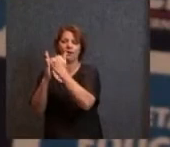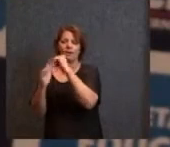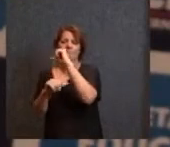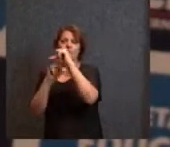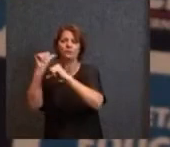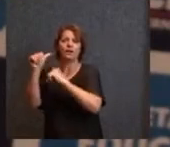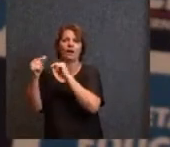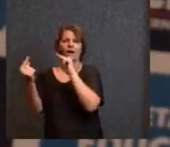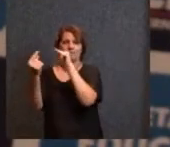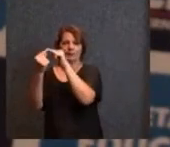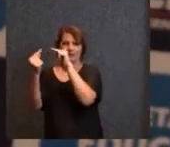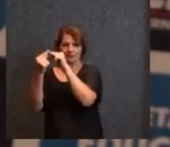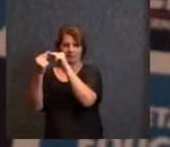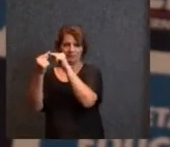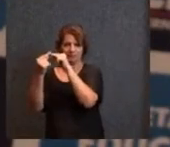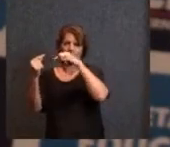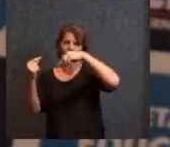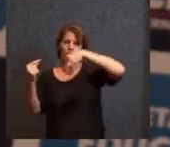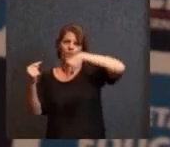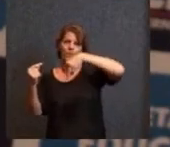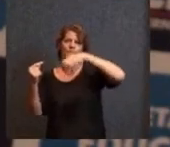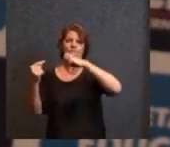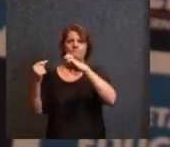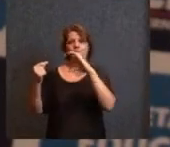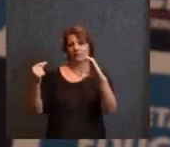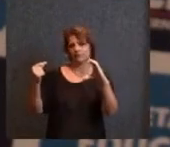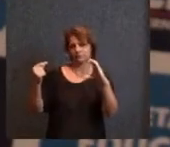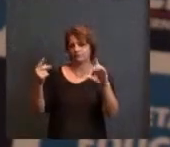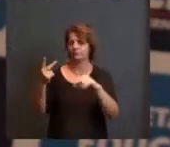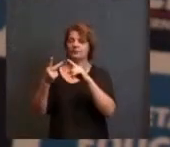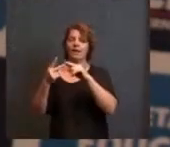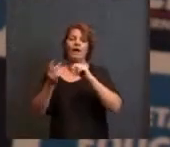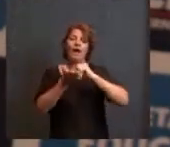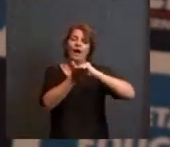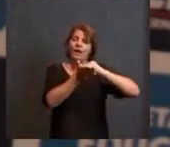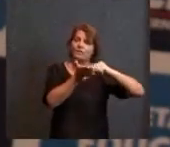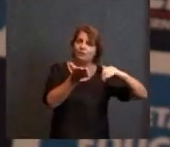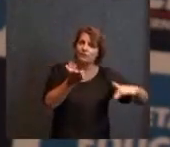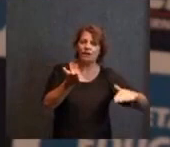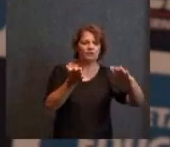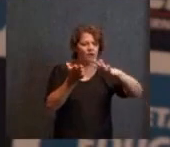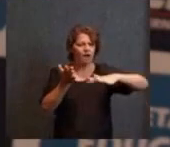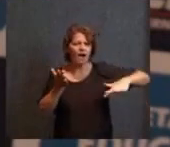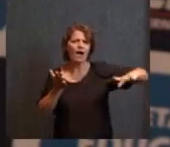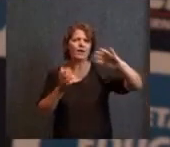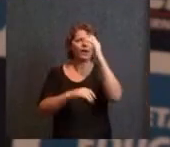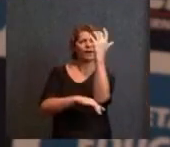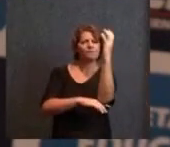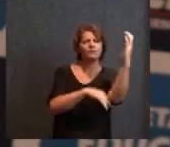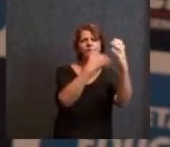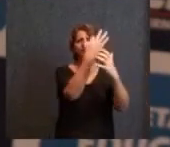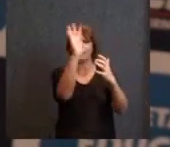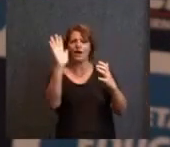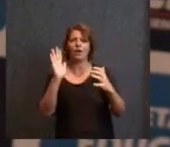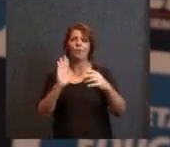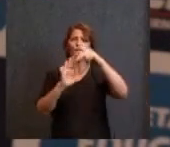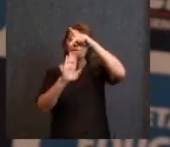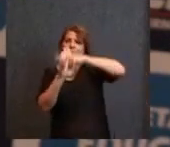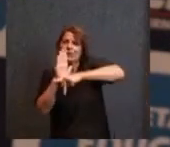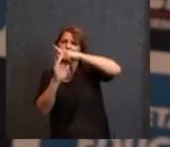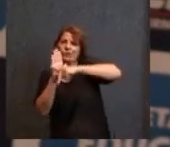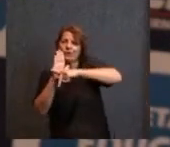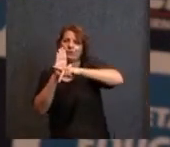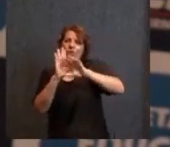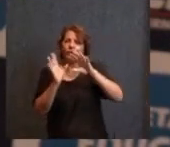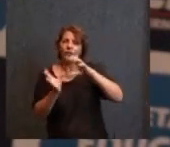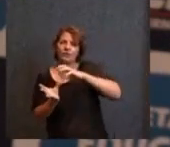Fundeb. Então, fazemos muita coisa, desenvolvemos atividades na área ambiental, desenvolvemos o projeto da sustentabilidade,